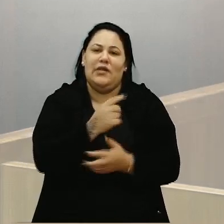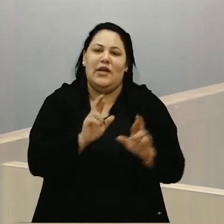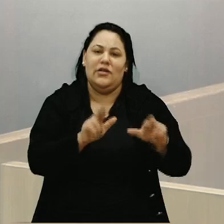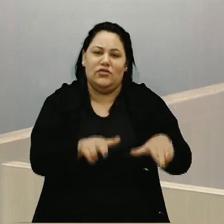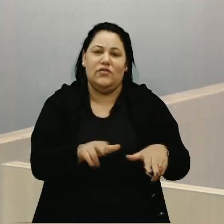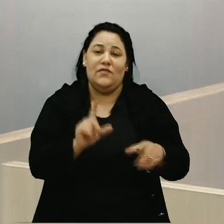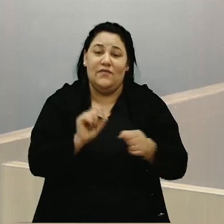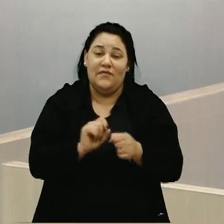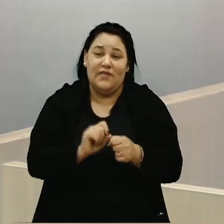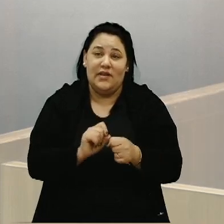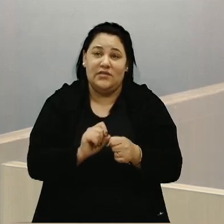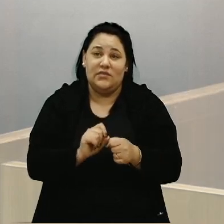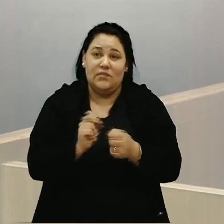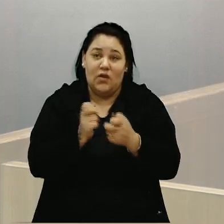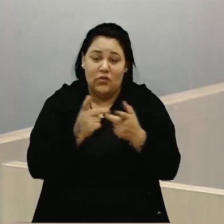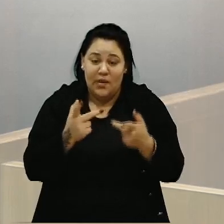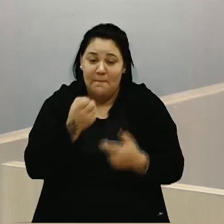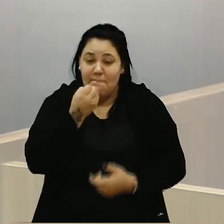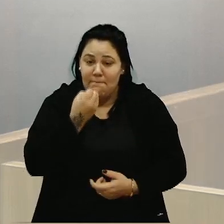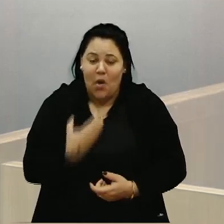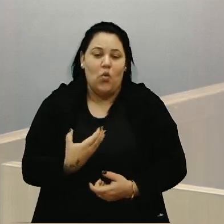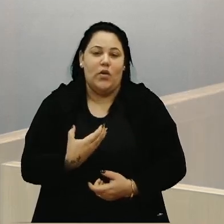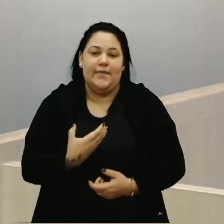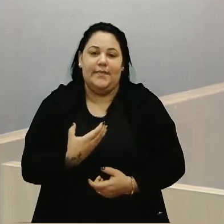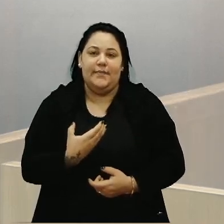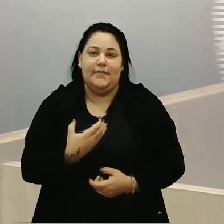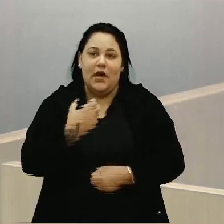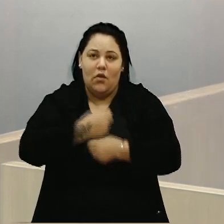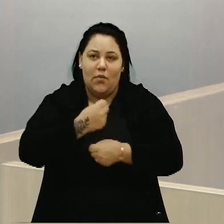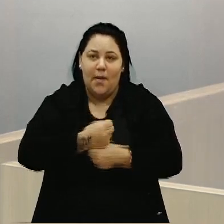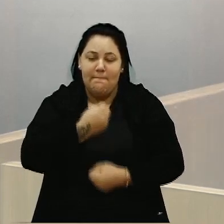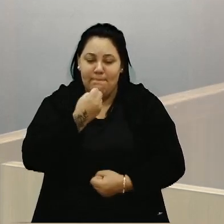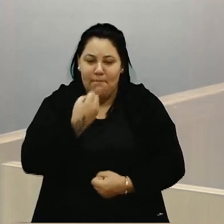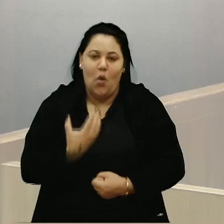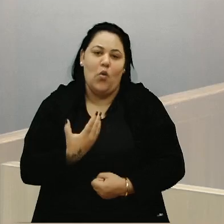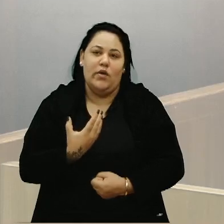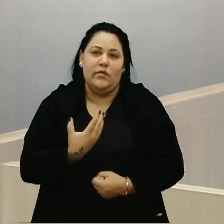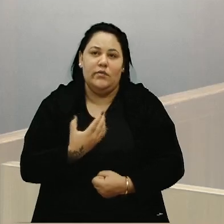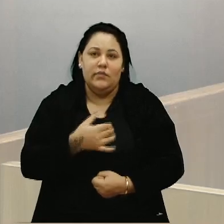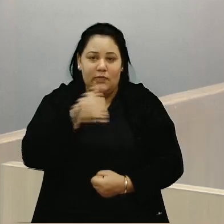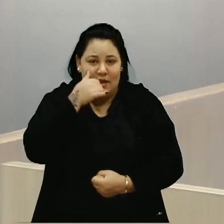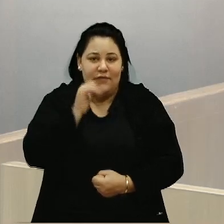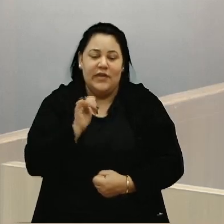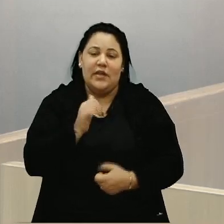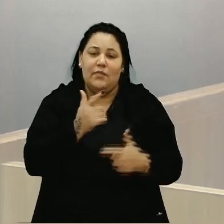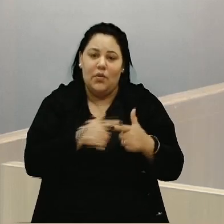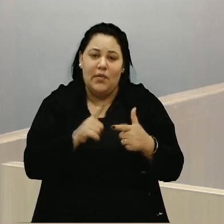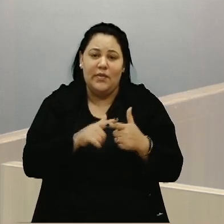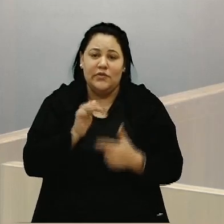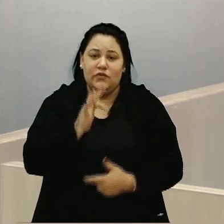faça algo bem feito, que daí pelo menos evita problemas e